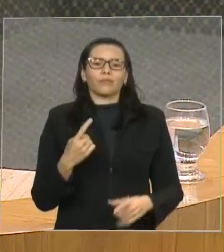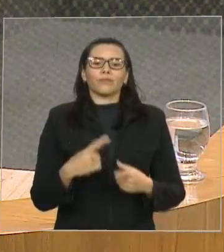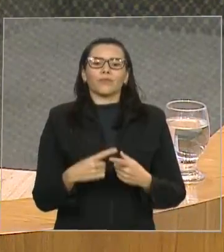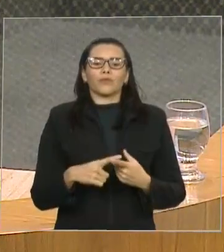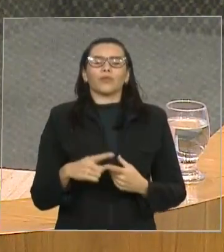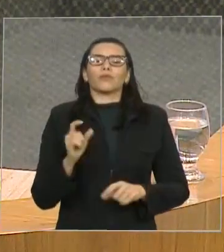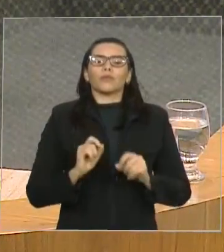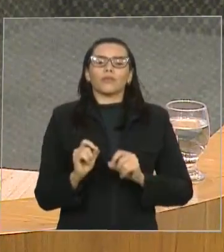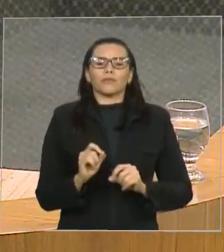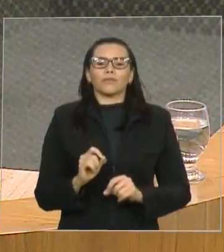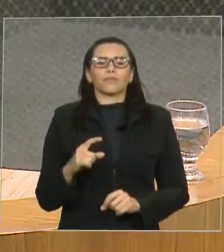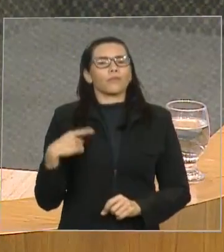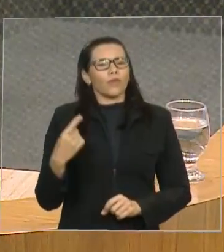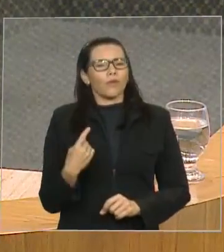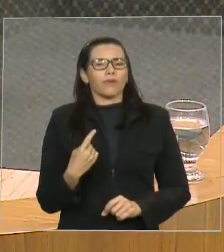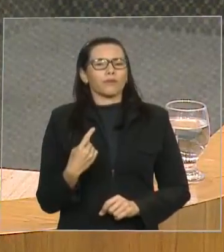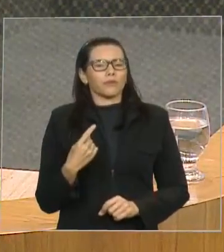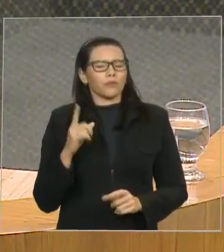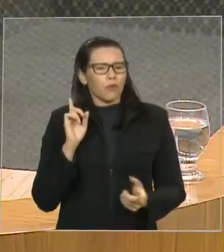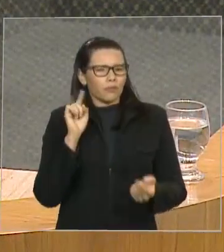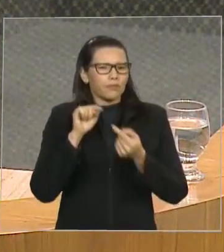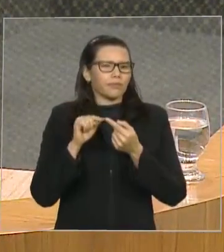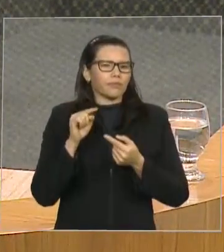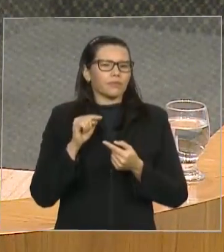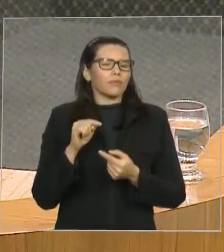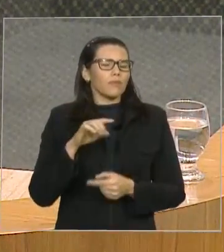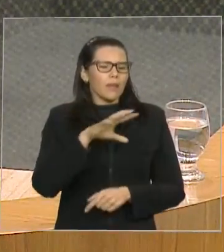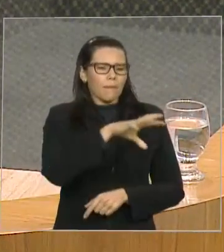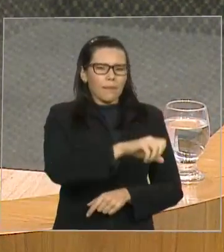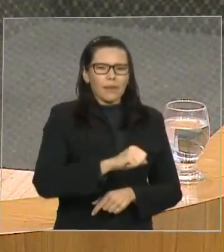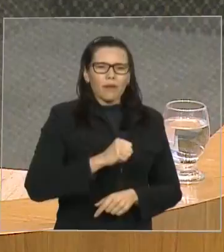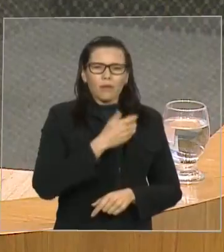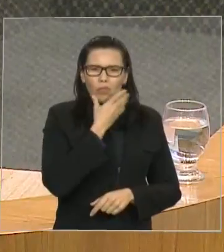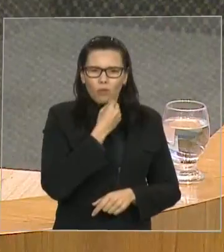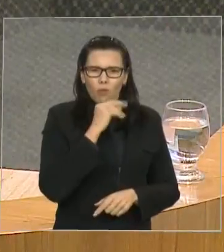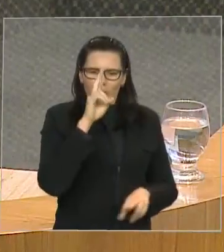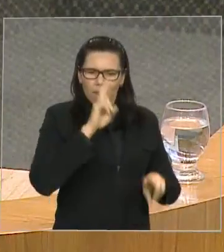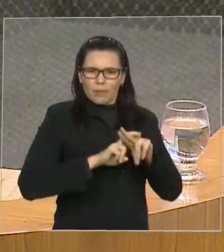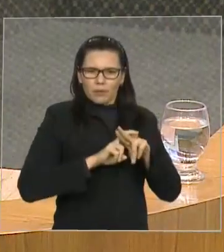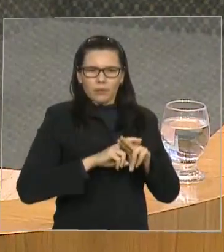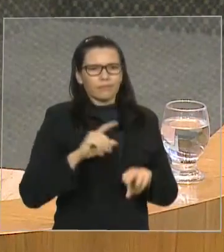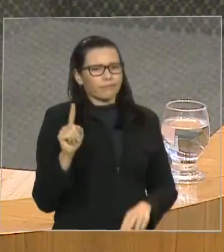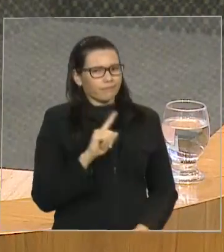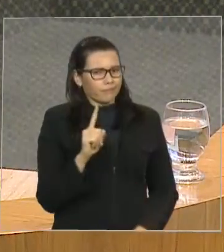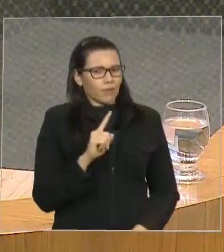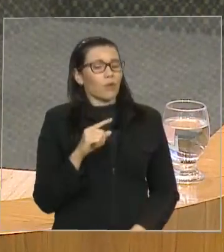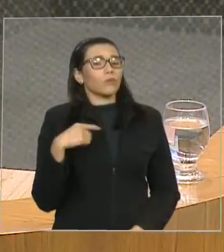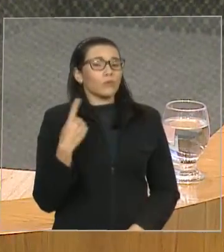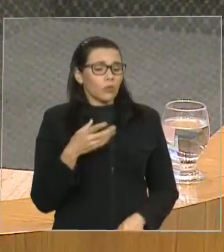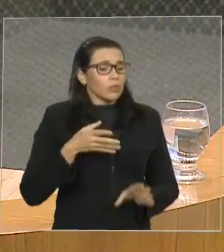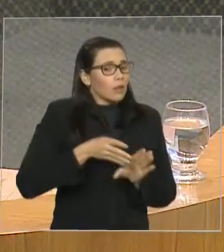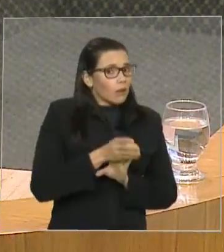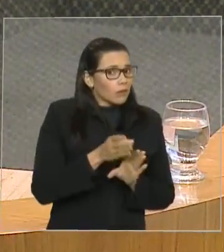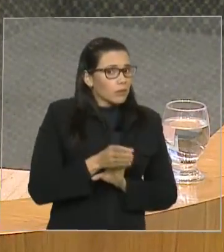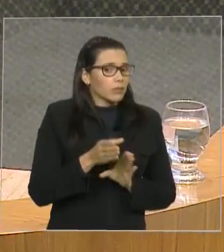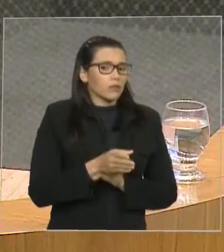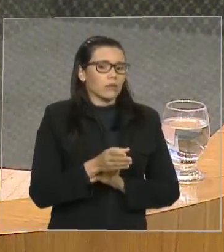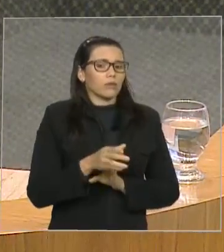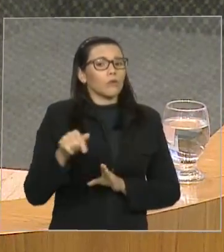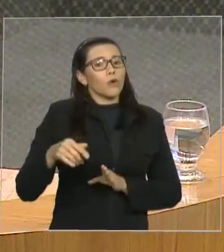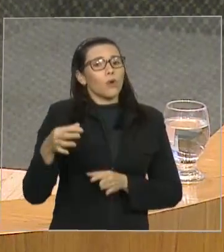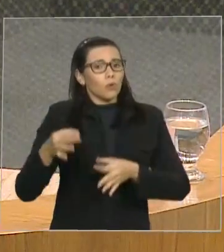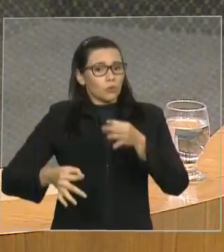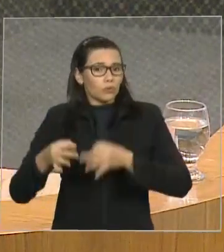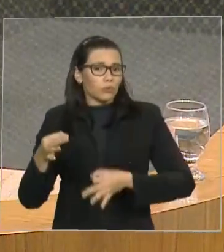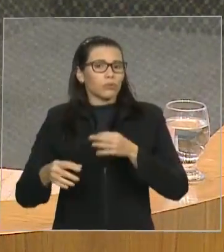não é chegar e estar só prendendo. A gente orienta, ele é comunicado pela Justiça, ele é orientado pelo oficial de justiça, que